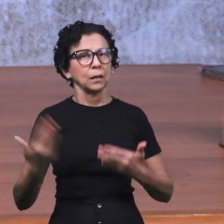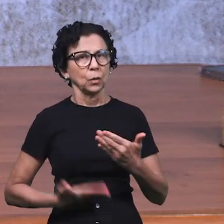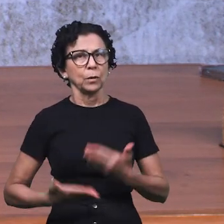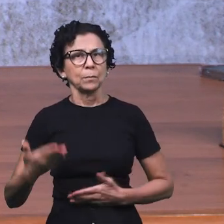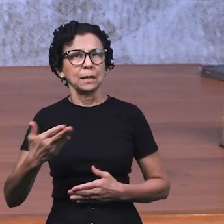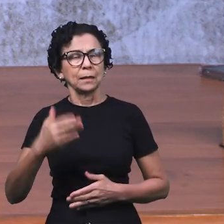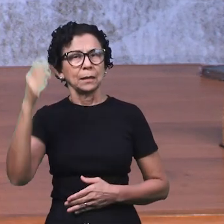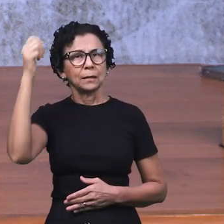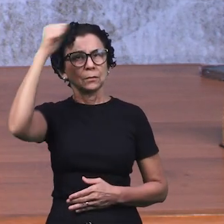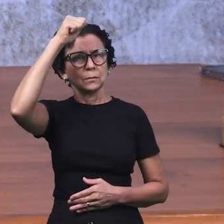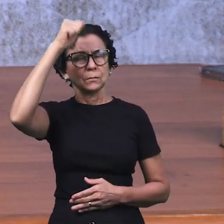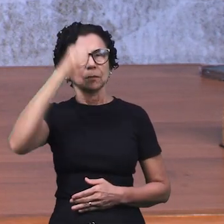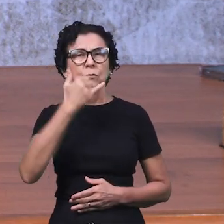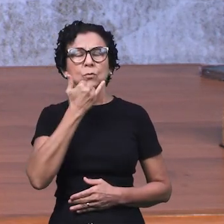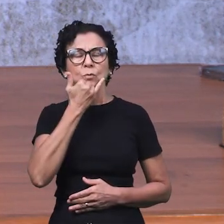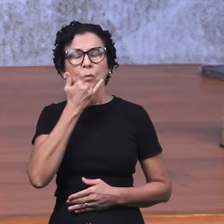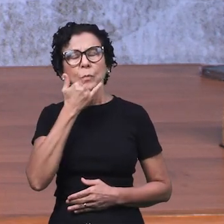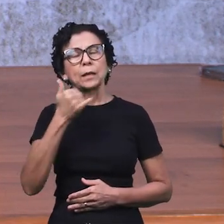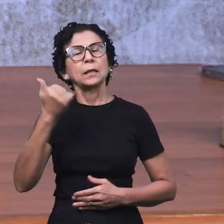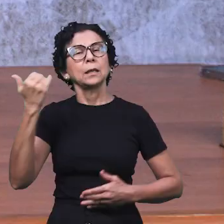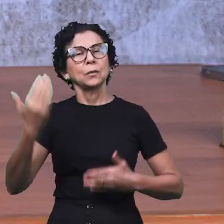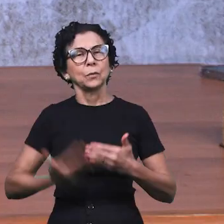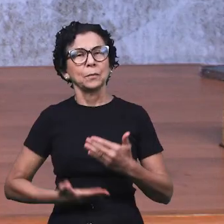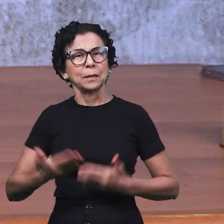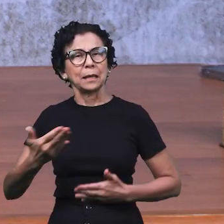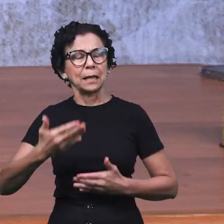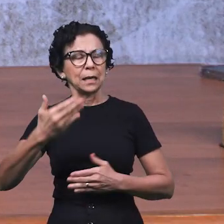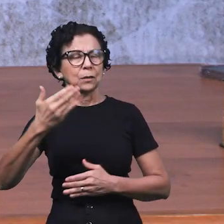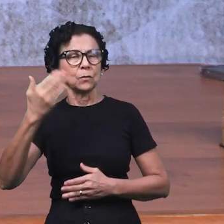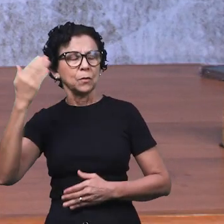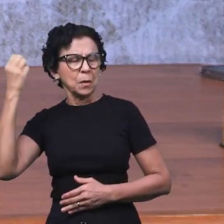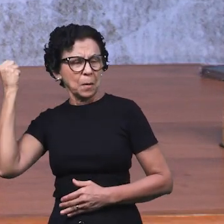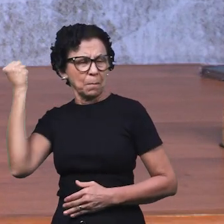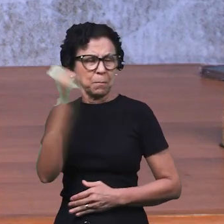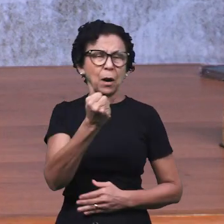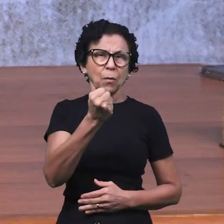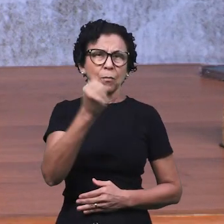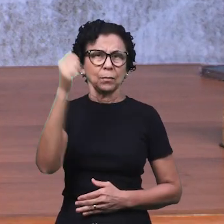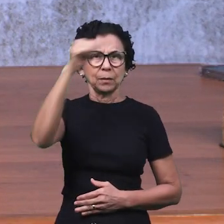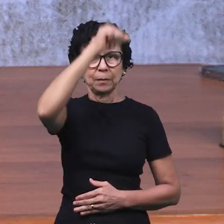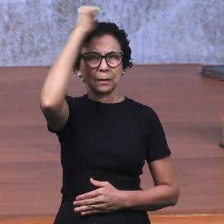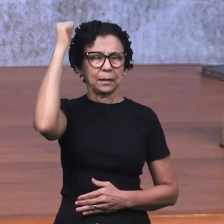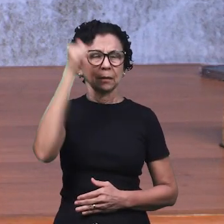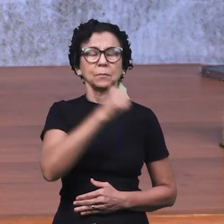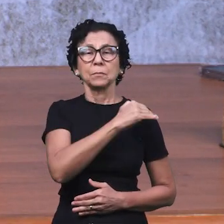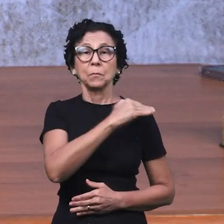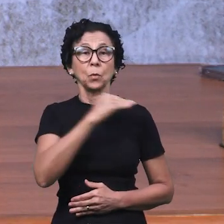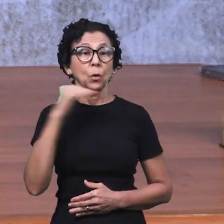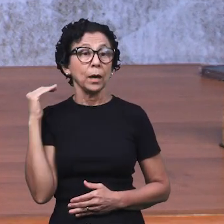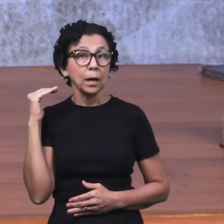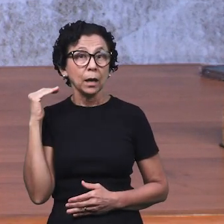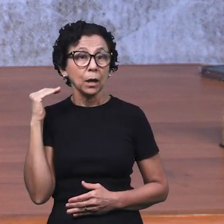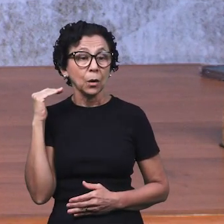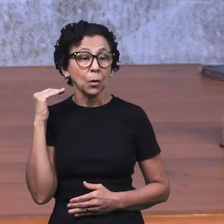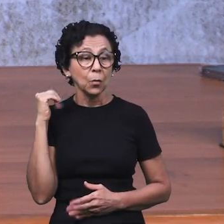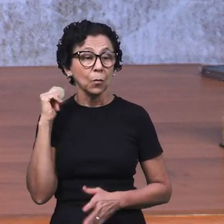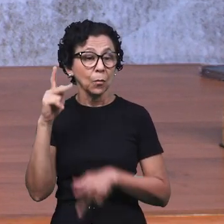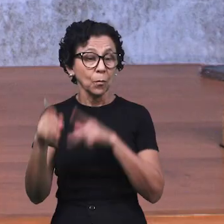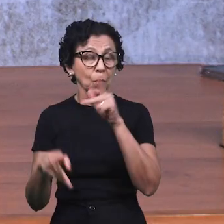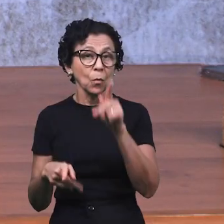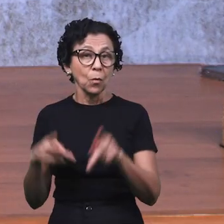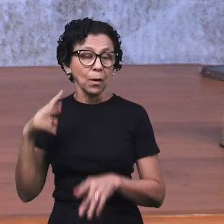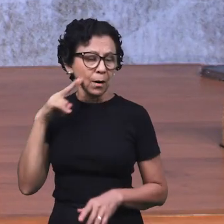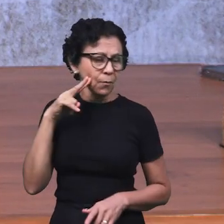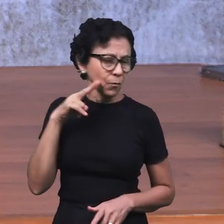ele morreu. Vendo, pois, os homens de Israel que já Abimeleque era morto,